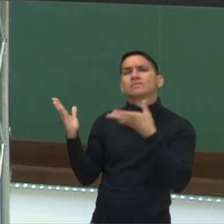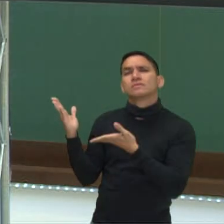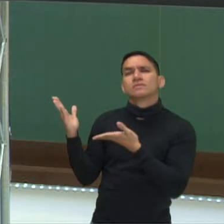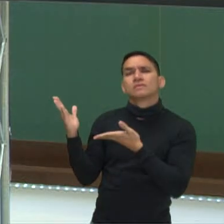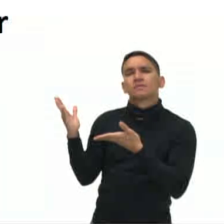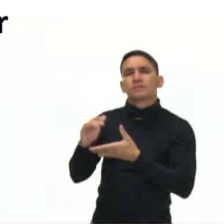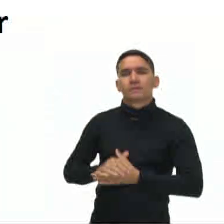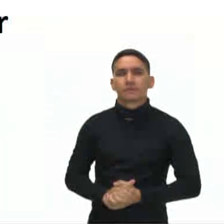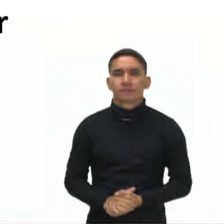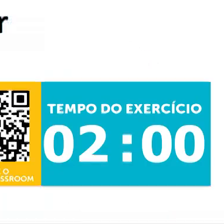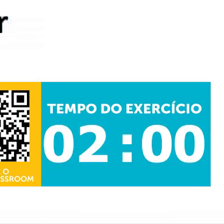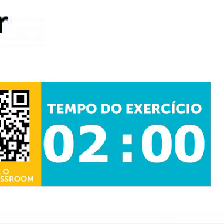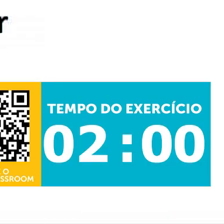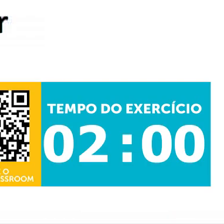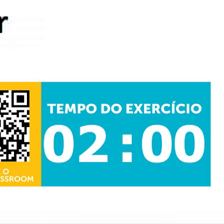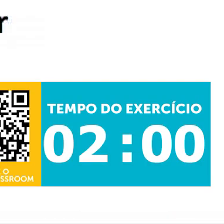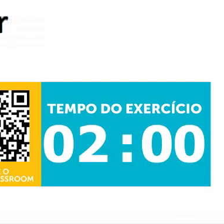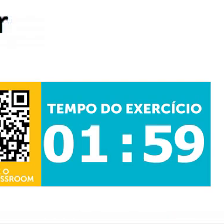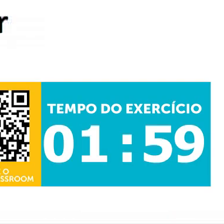perceber?